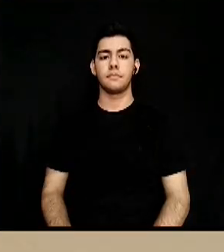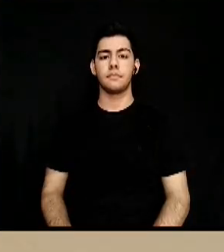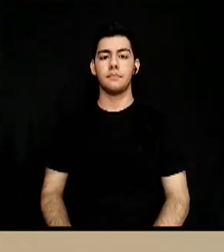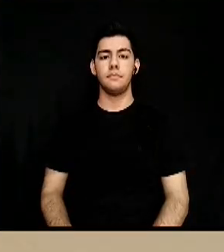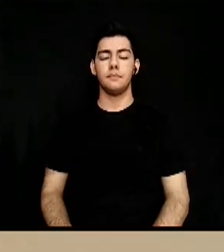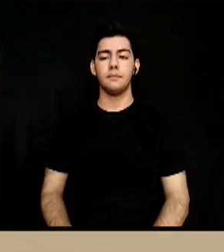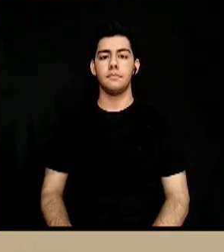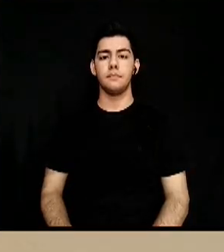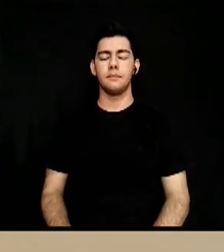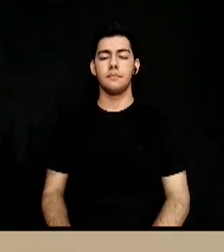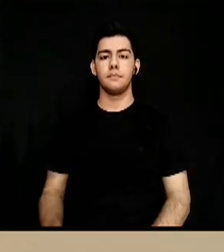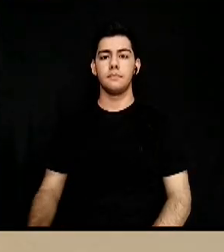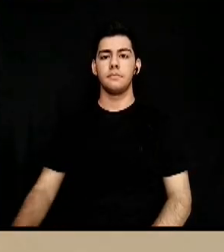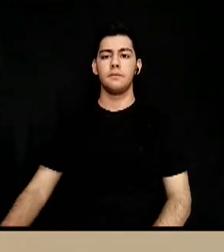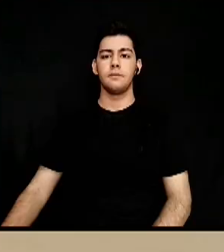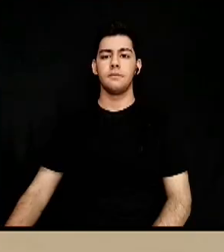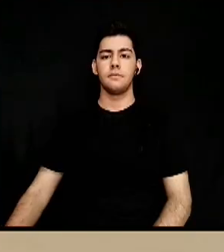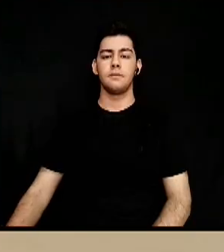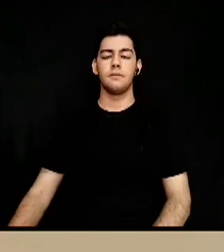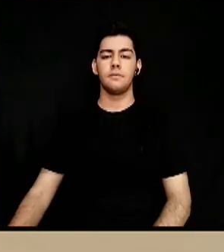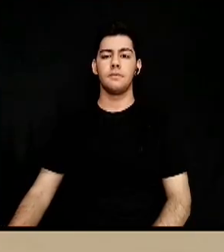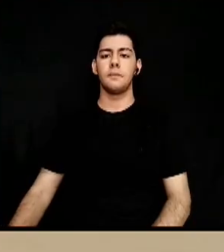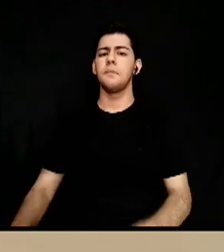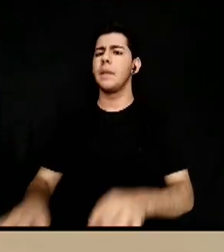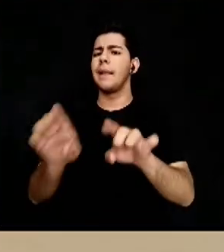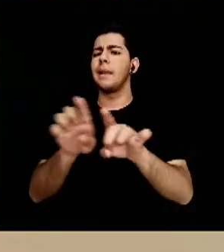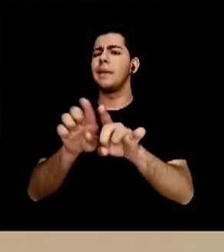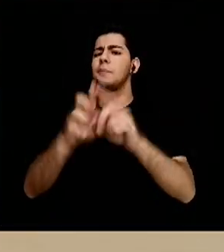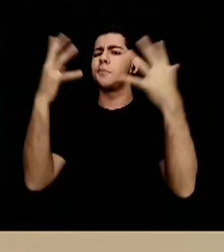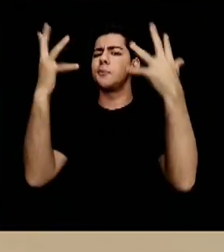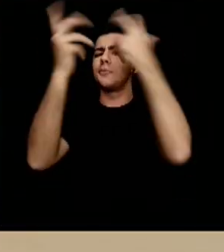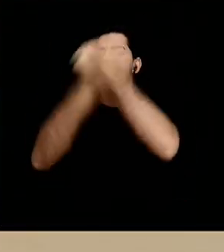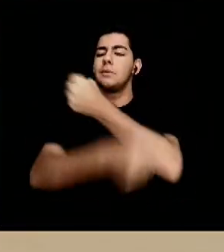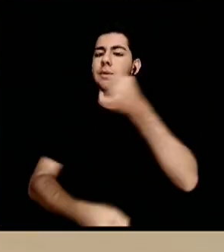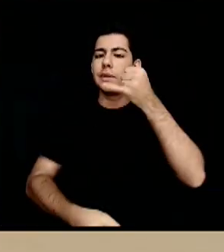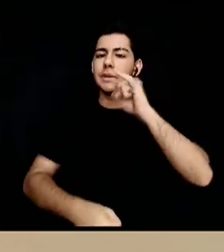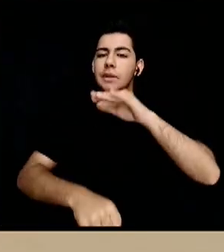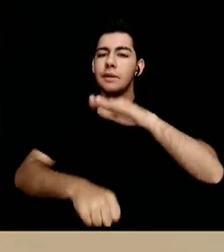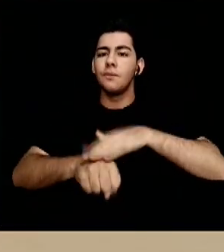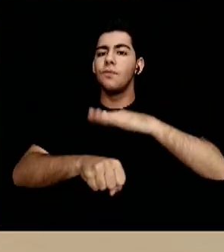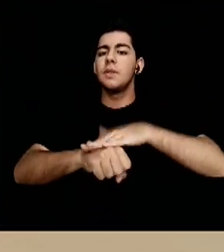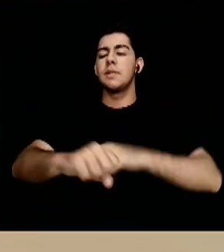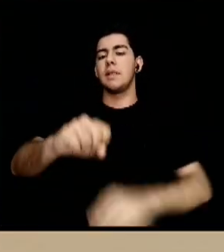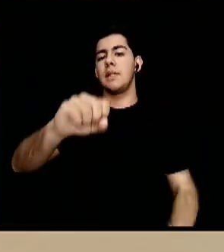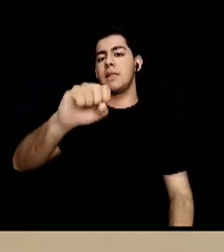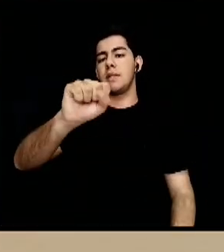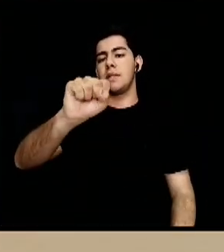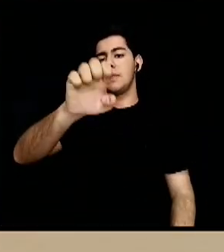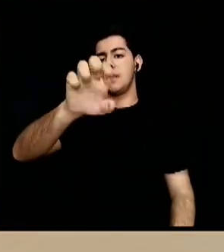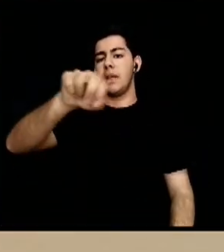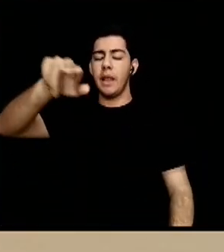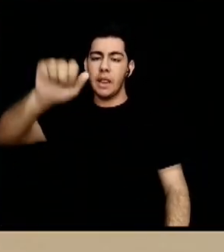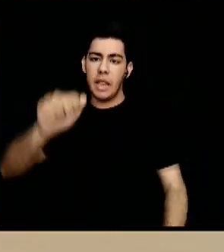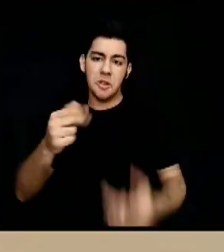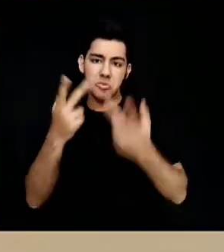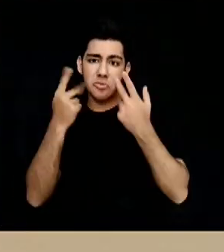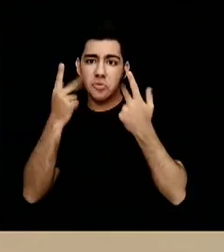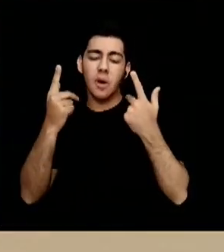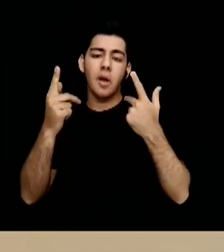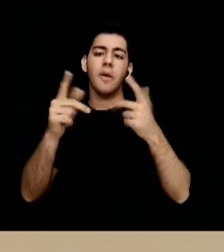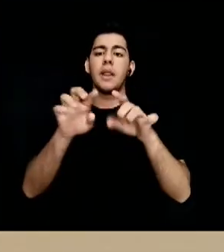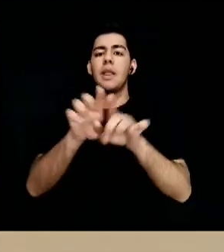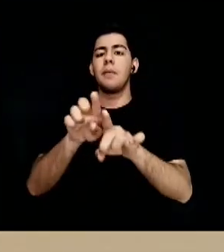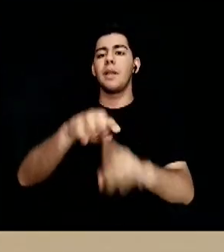Aqui ficaria bonito também trabalhar com siena natural, com caramelo, que são tons terrosos,